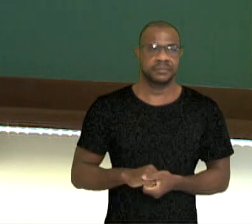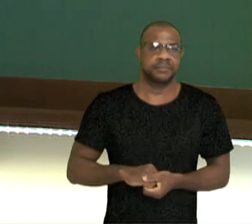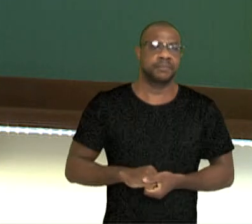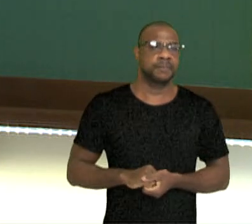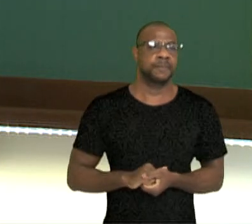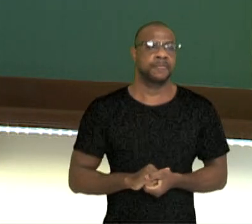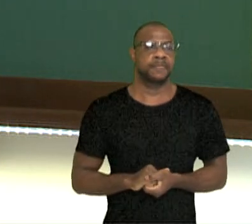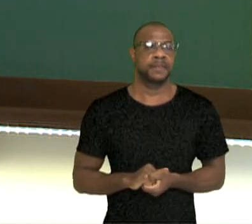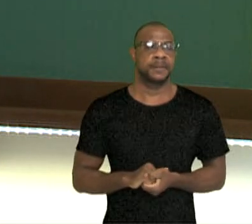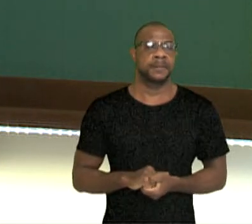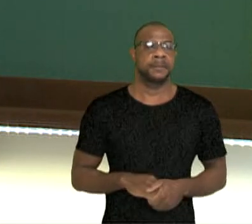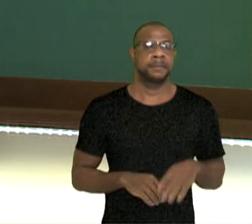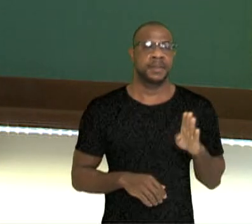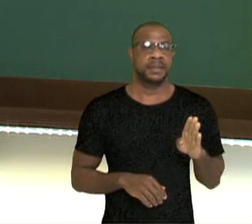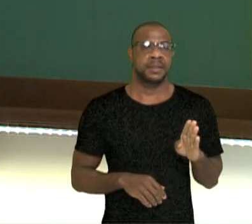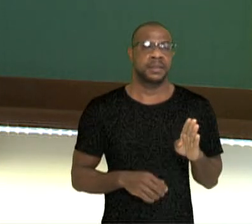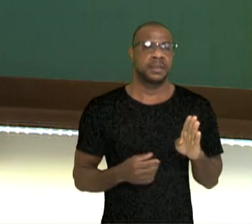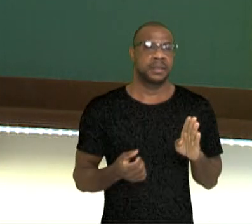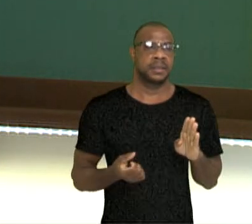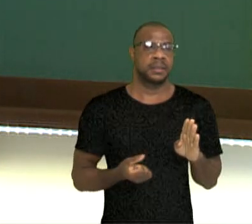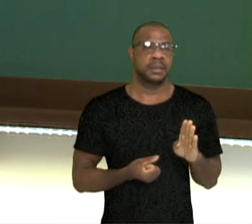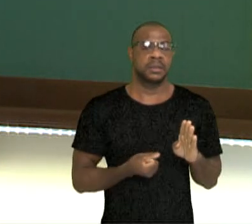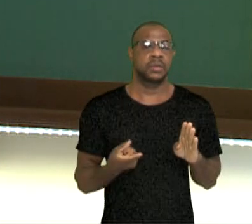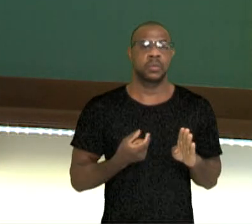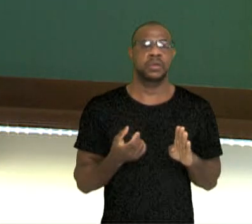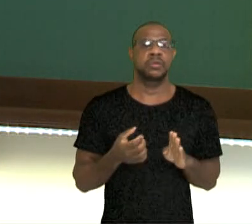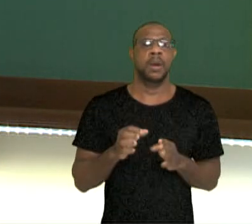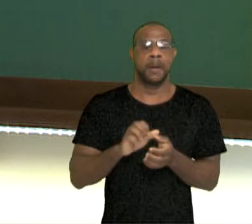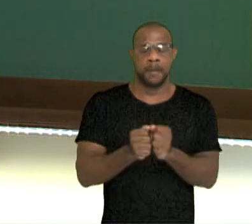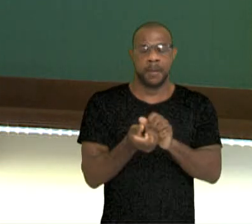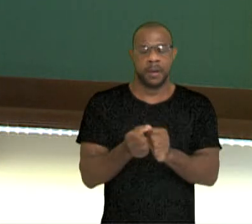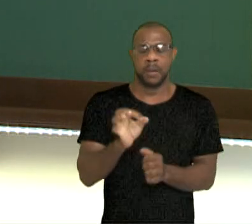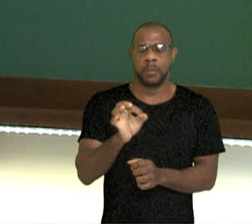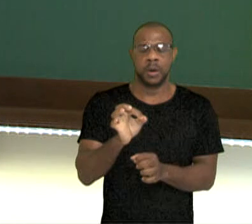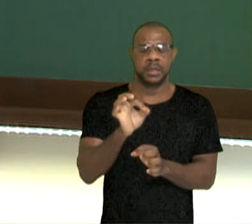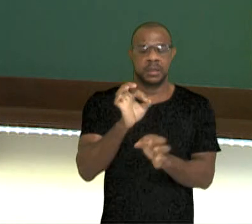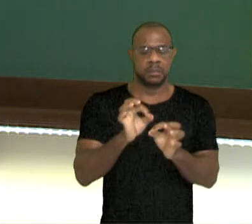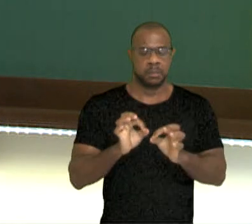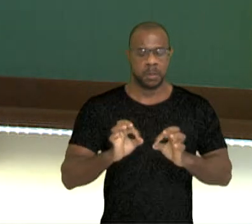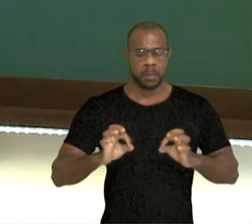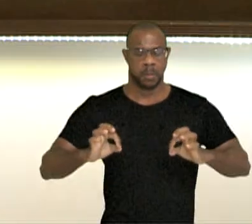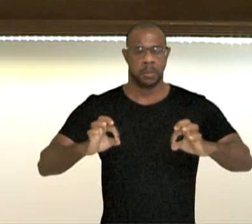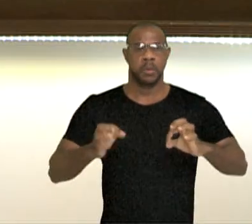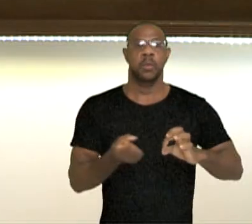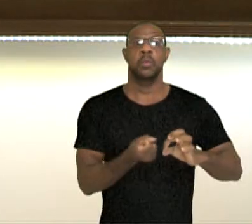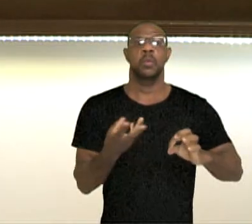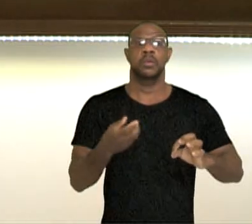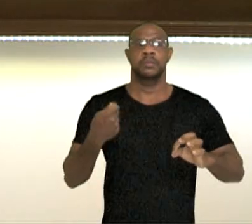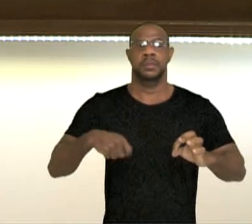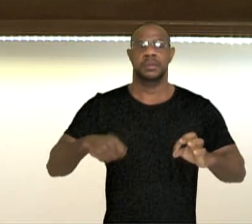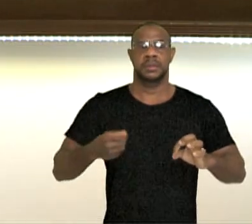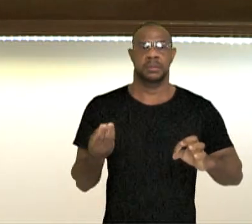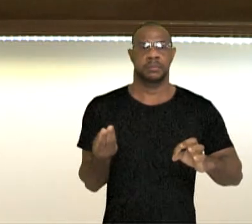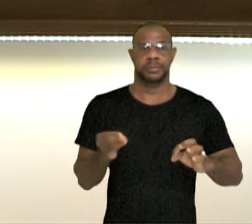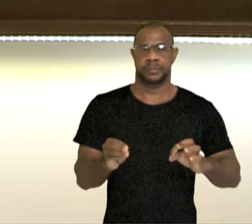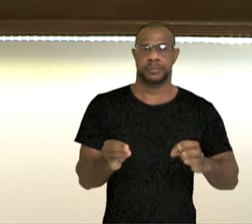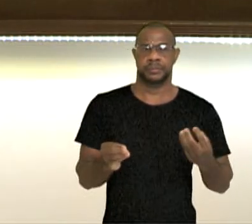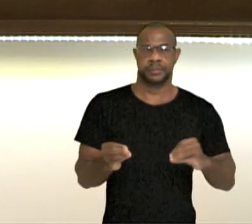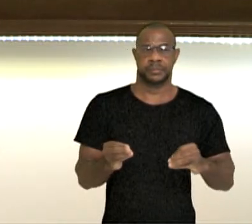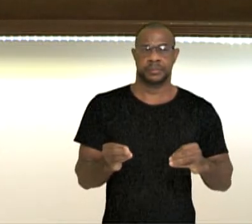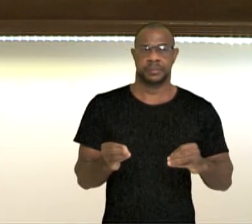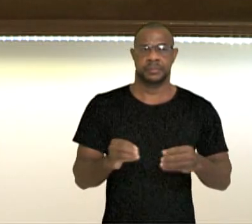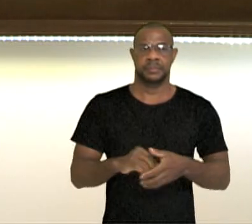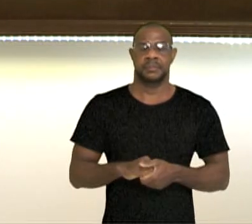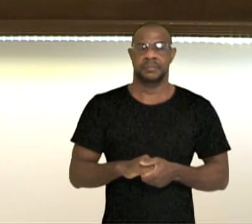depois. B, quantos palitos e quantas bolinhas são necessárias para construir uma estrutura que representa um cubo? Se eu